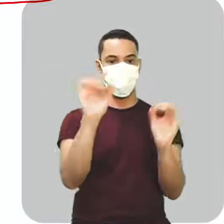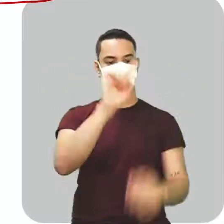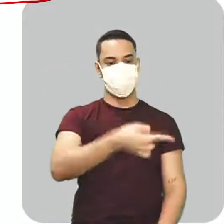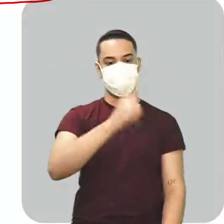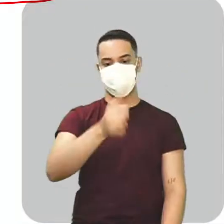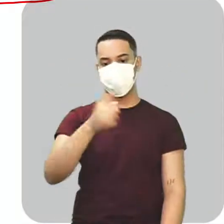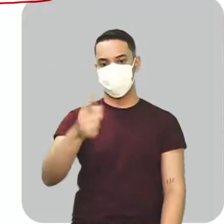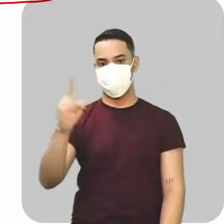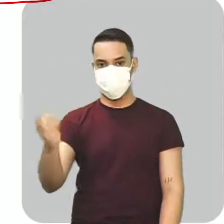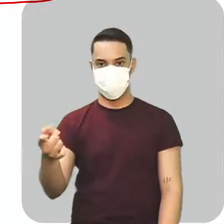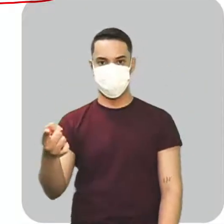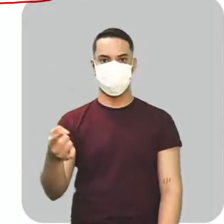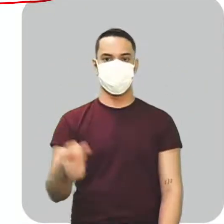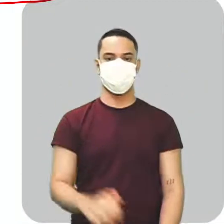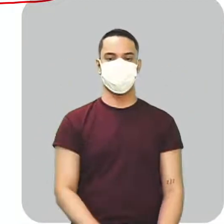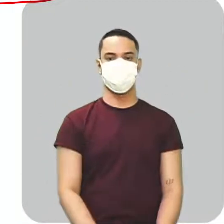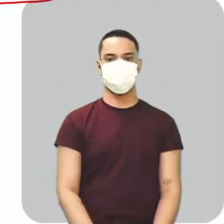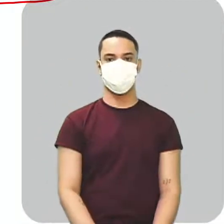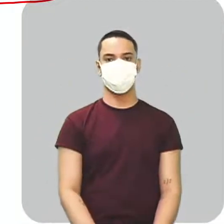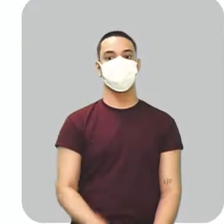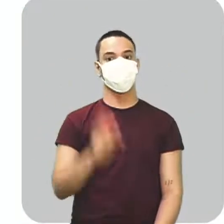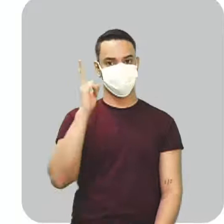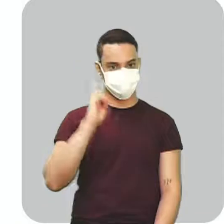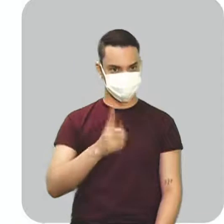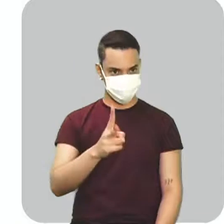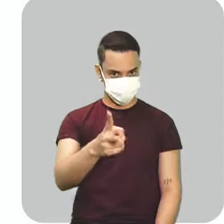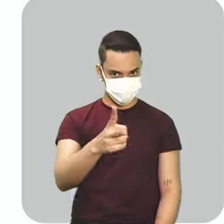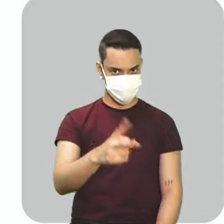certo? Vamos dar sequência.